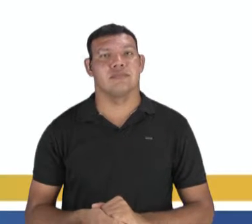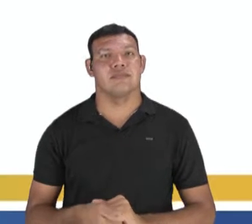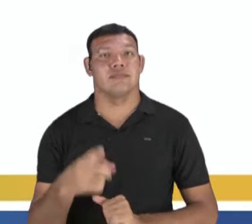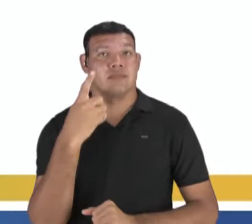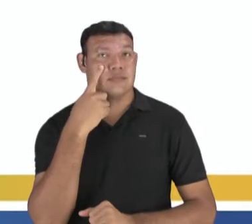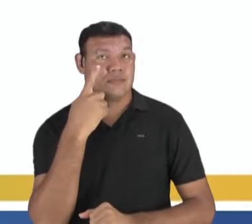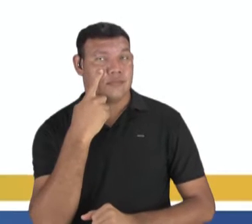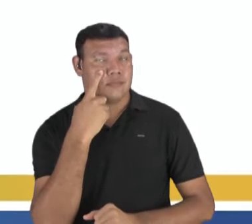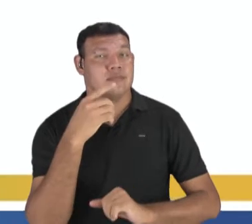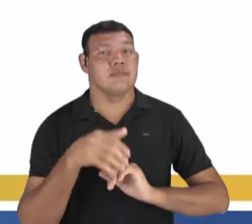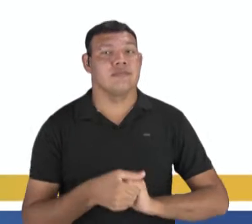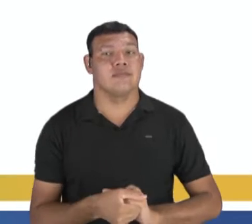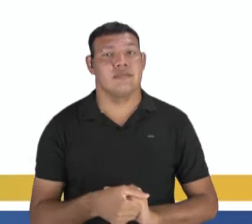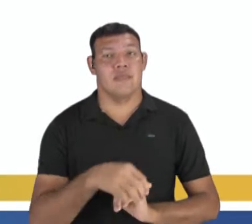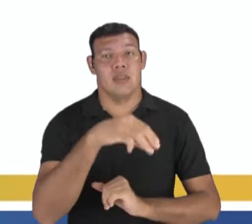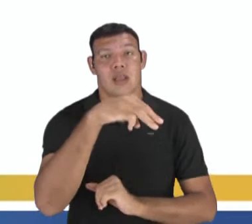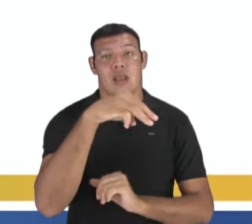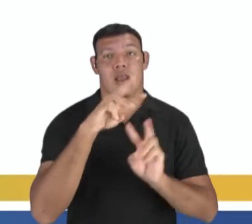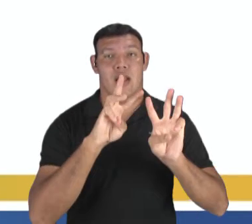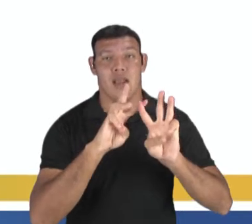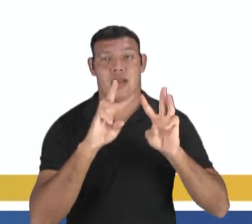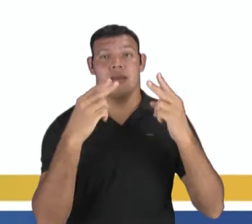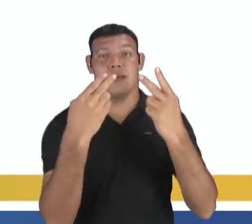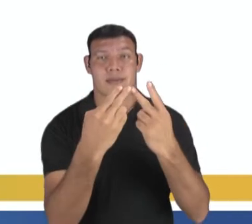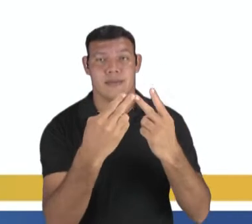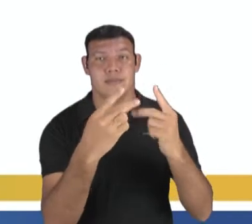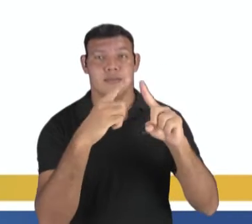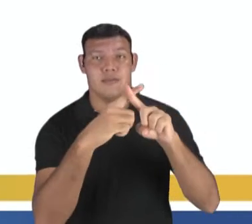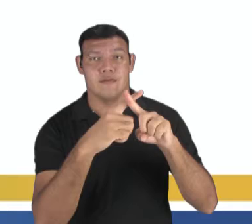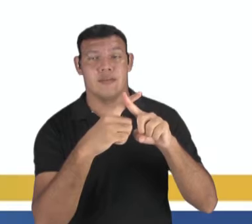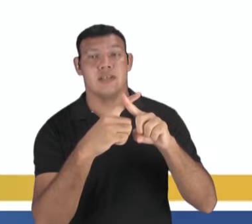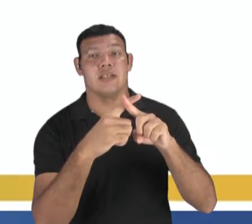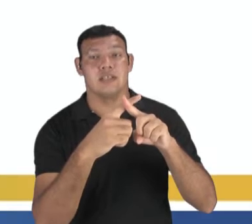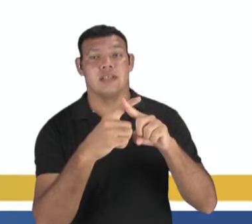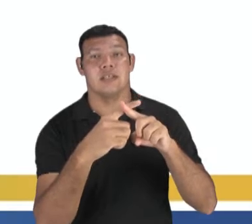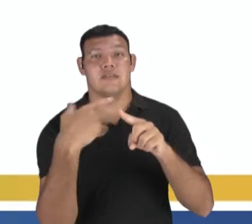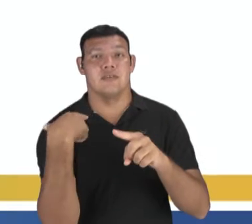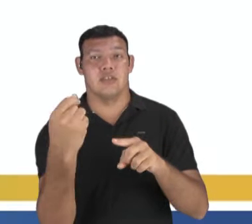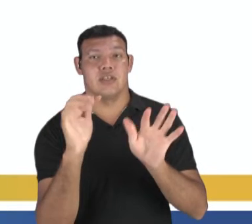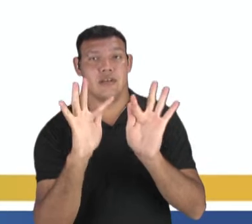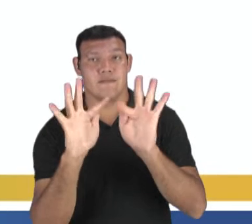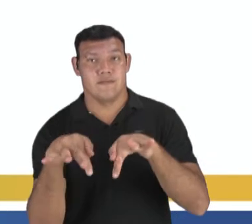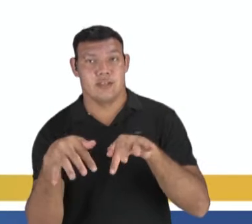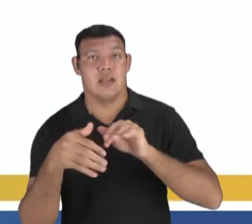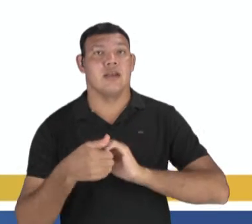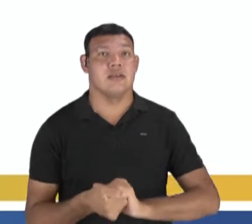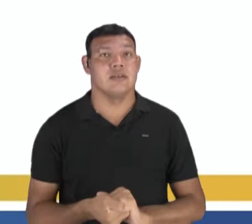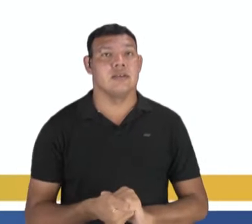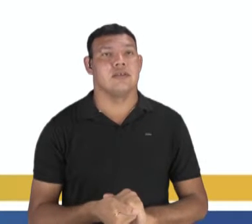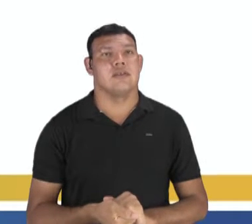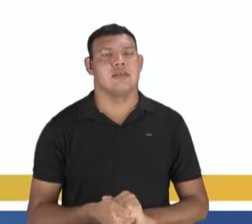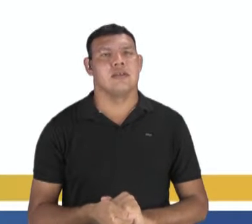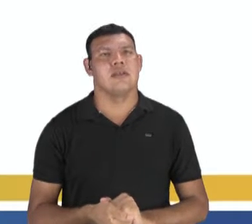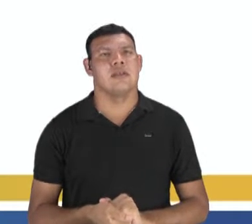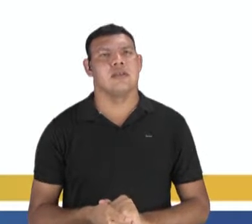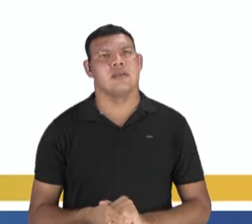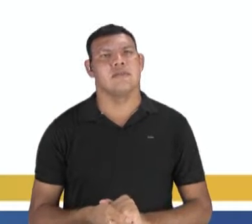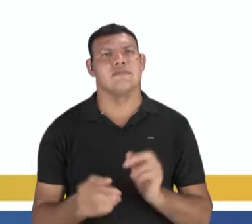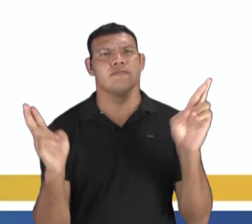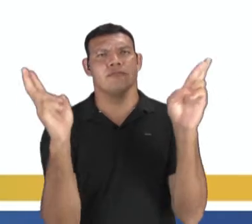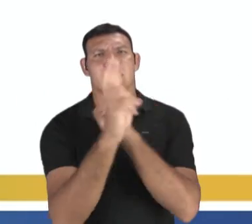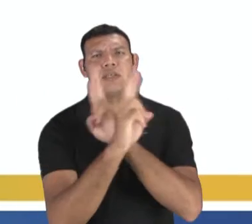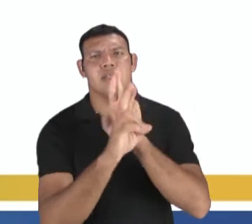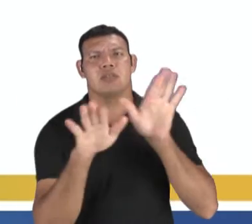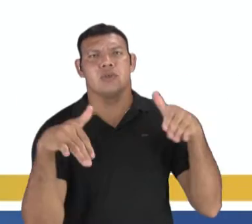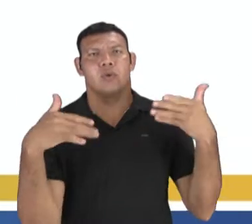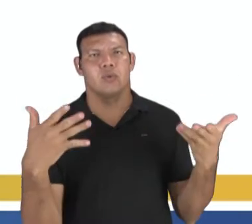Veja que isso aqui, ó, m vezes v, é a quantidade de movimento. Então, qual é a relação entre impulso e quantidade de movimento? É